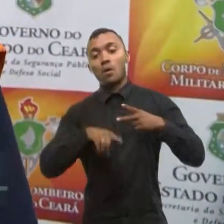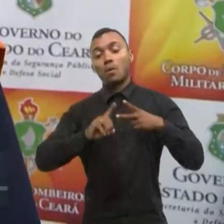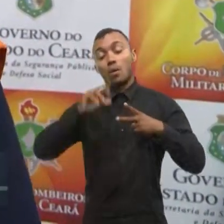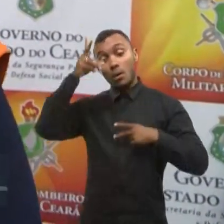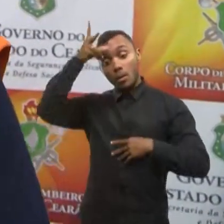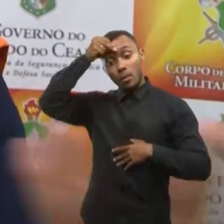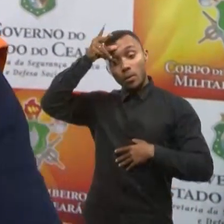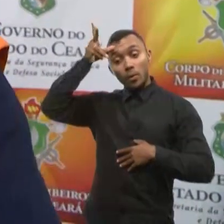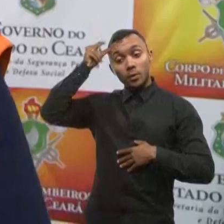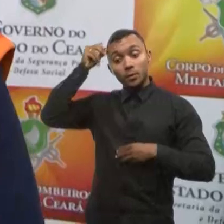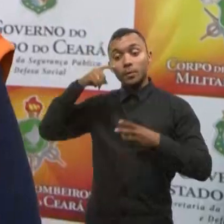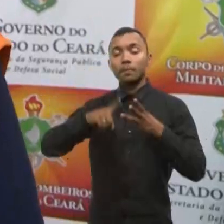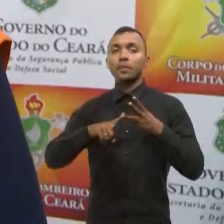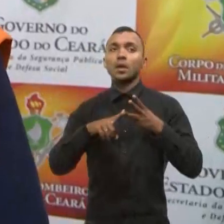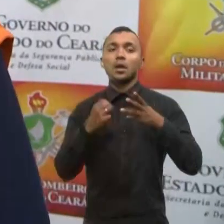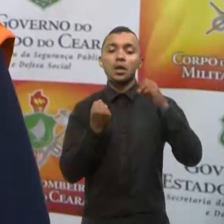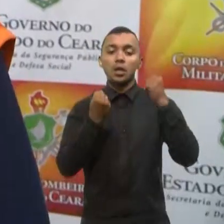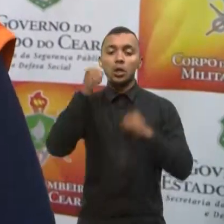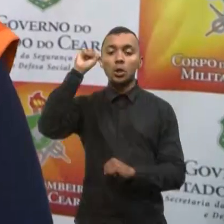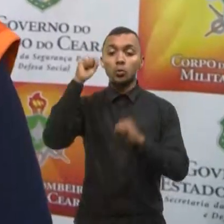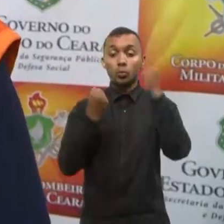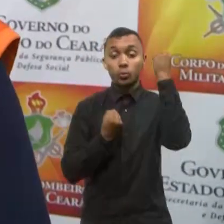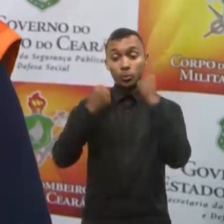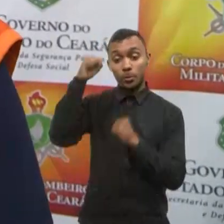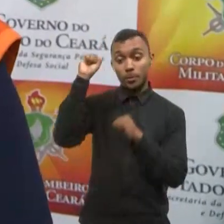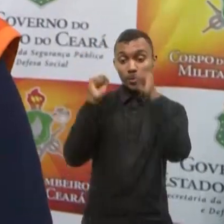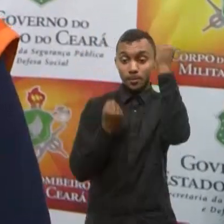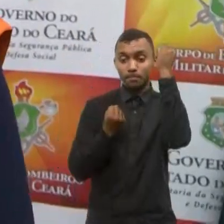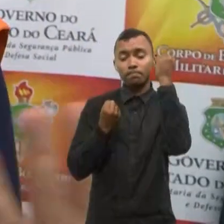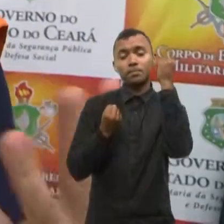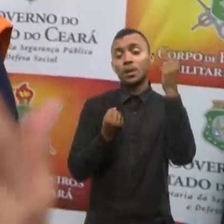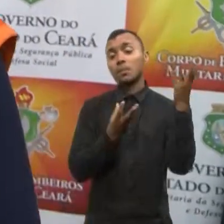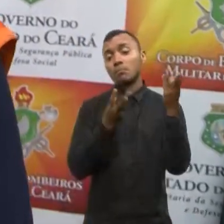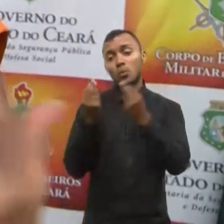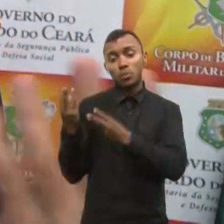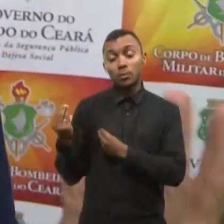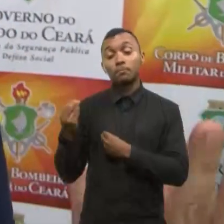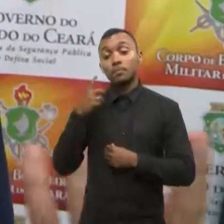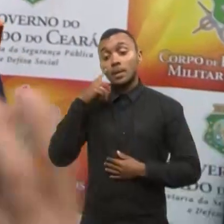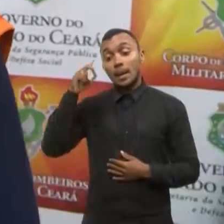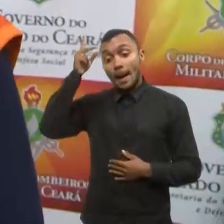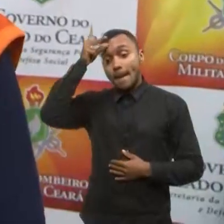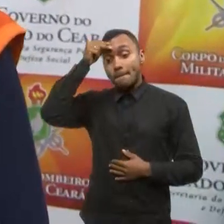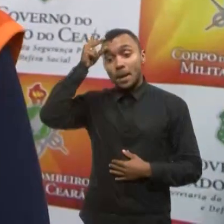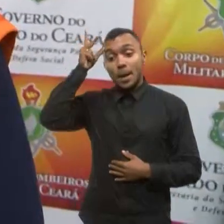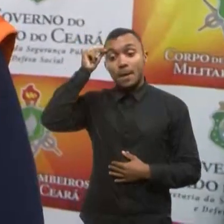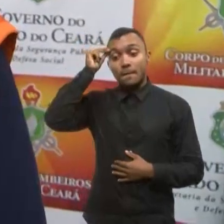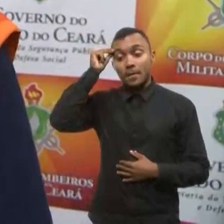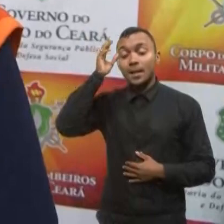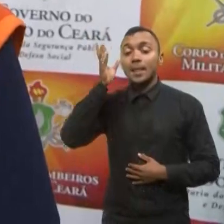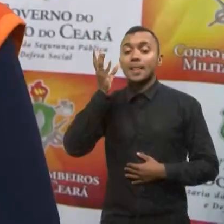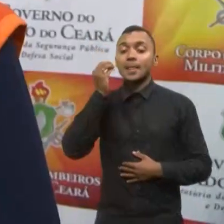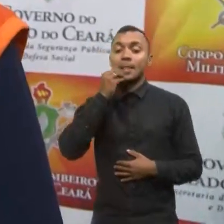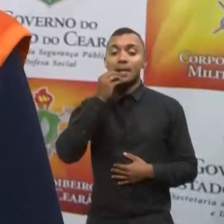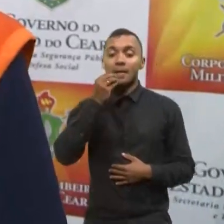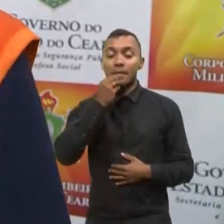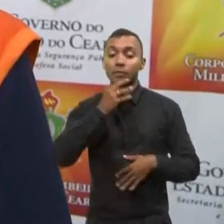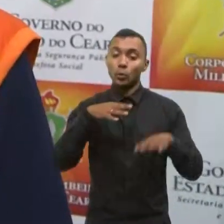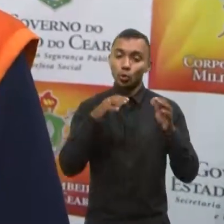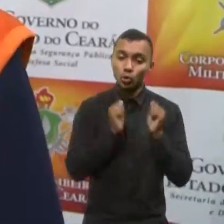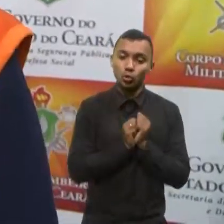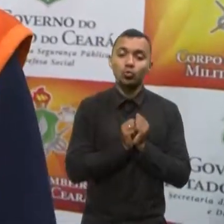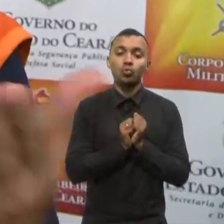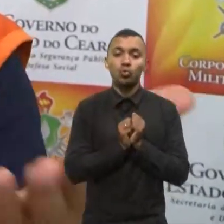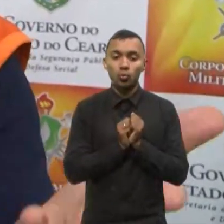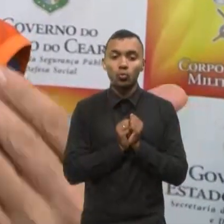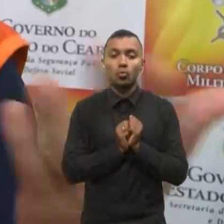municipais, industriais, né? Então são vários tipos de barragens. A prefeitura tem que ter esse link com o particular, com